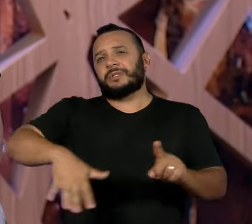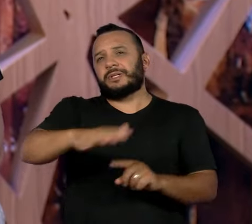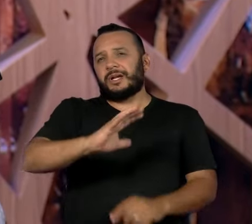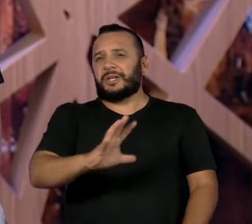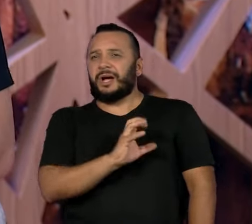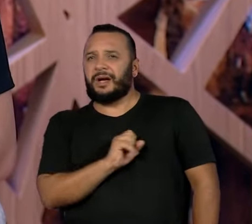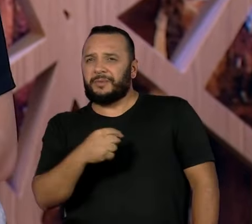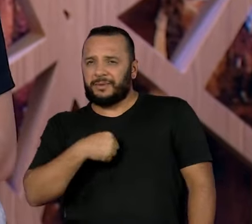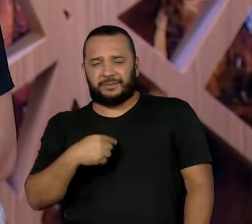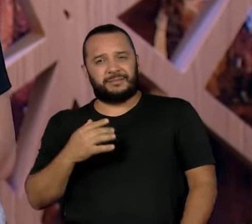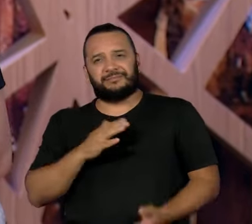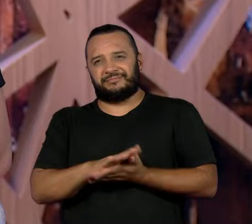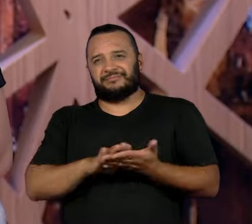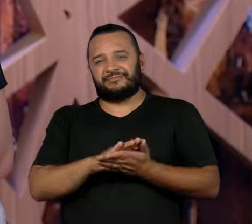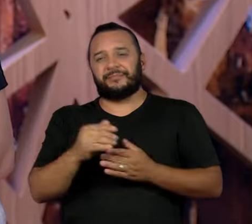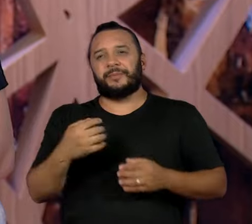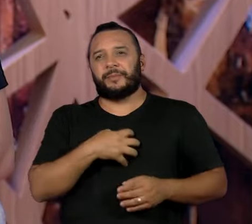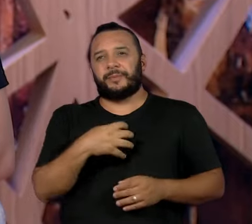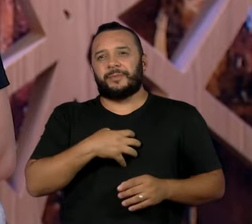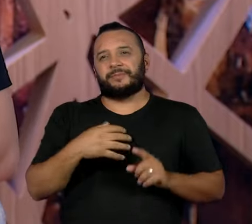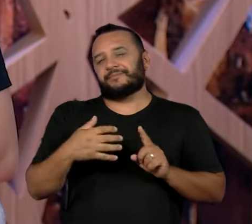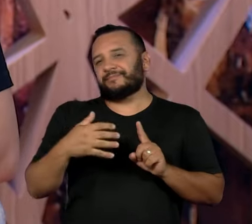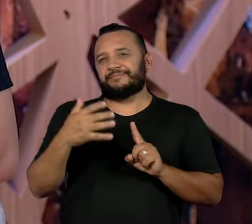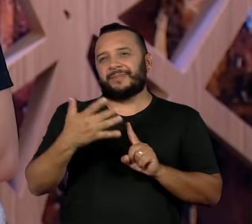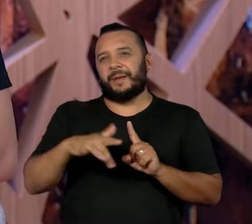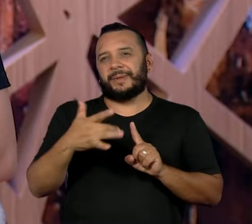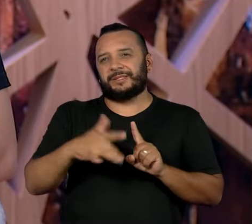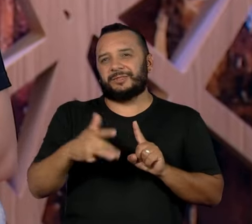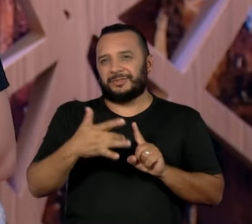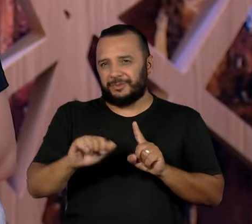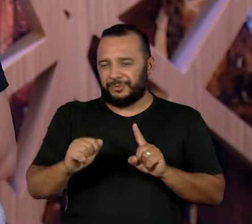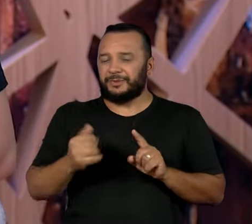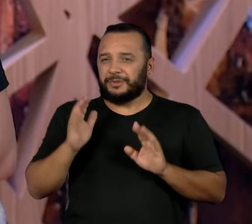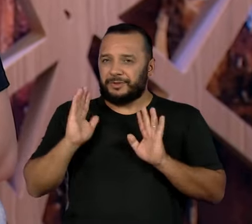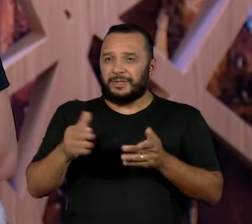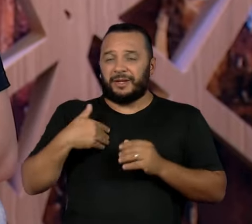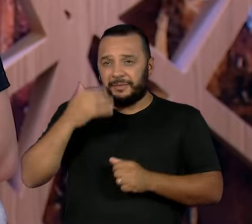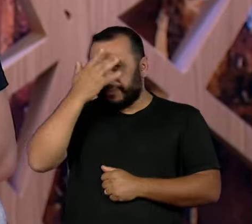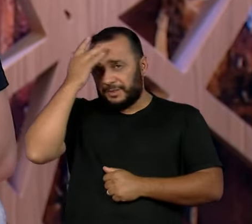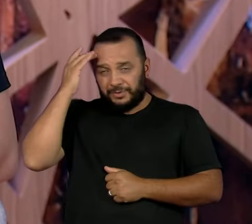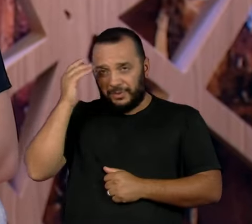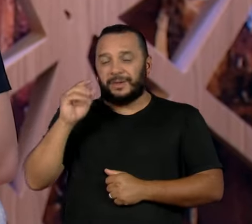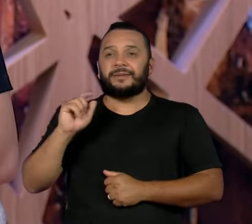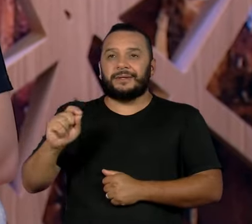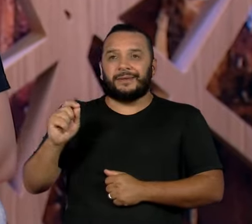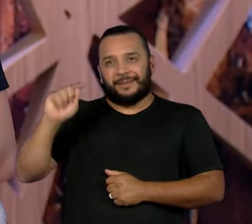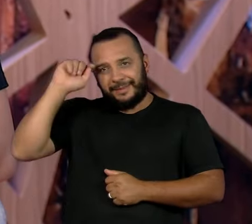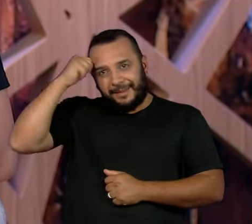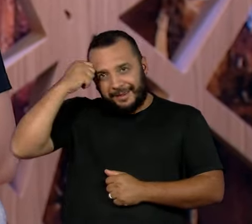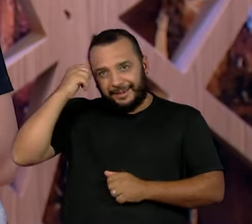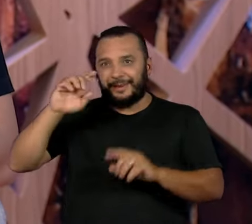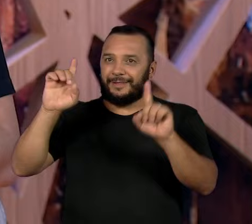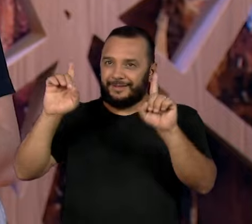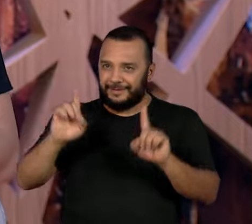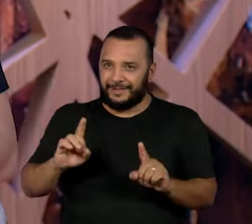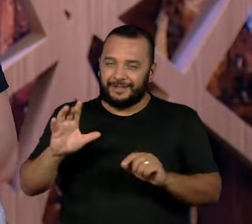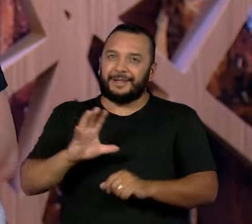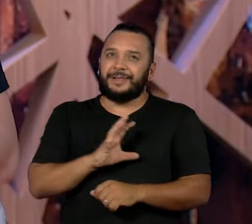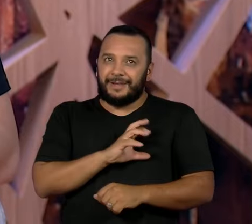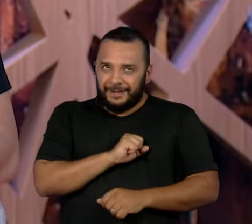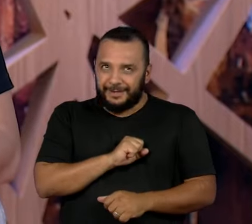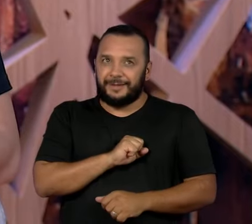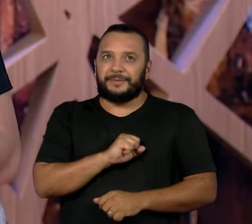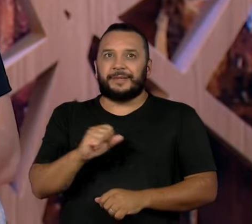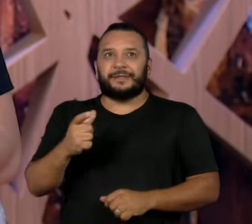do capacitismo, mas quando a gente vê histórias assim de pessoas negras com deficiência que estão se amando, que estão construindo